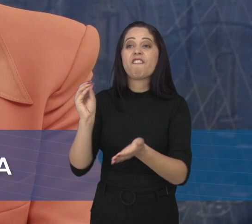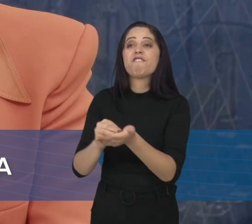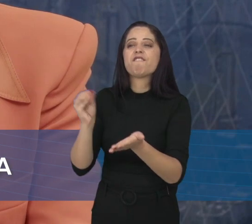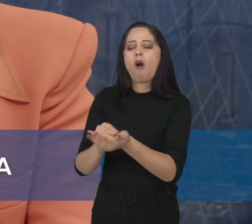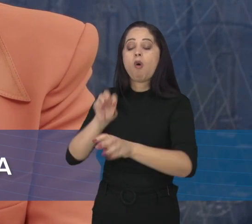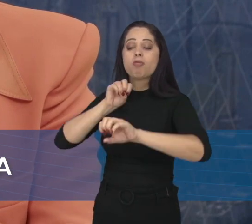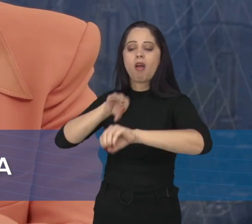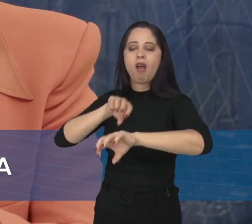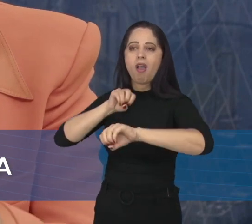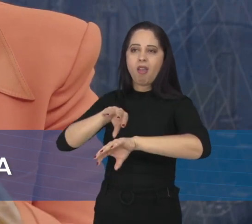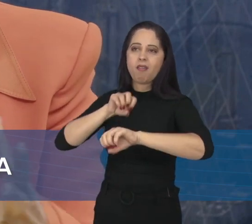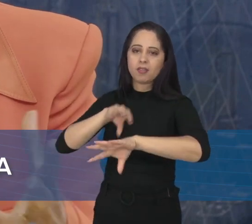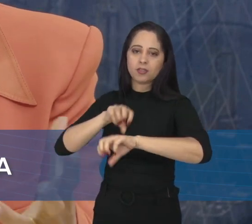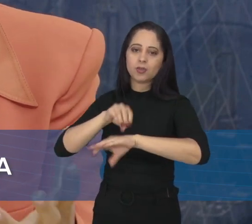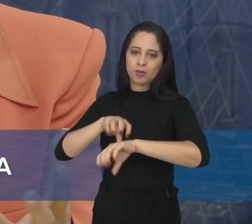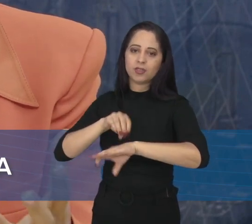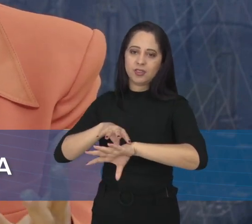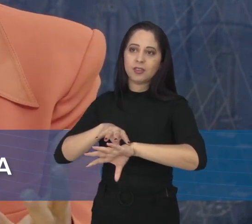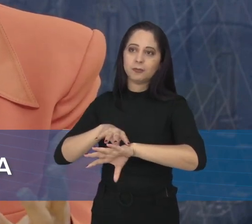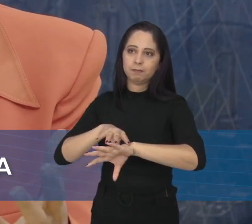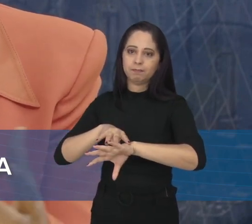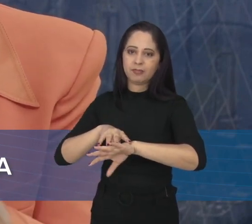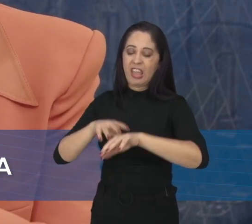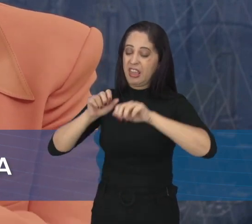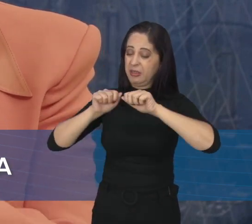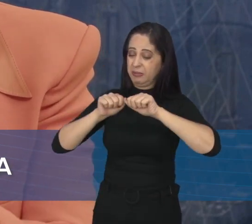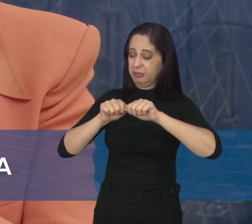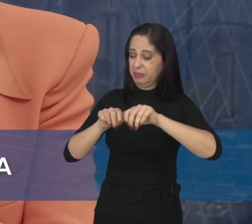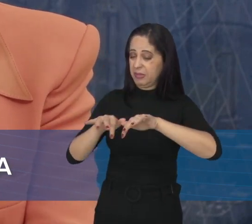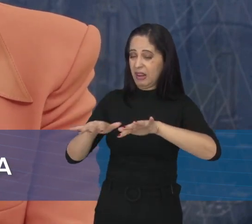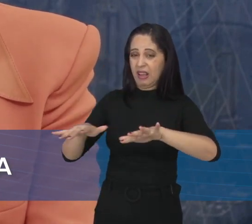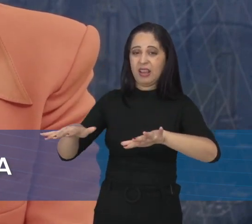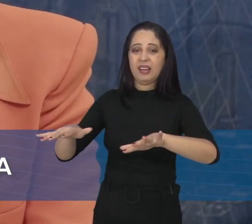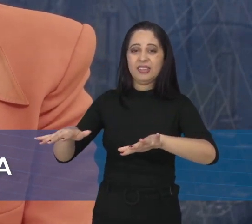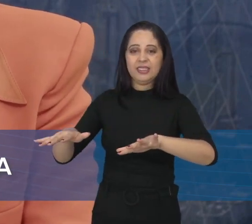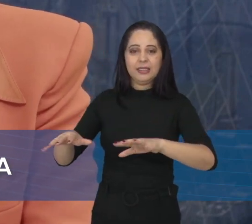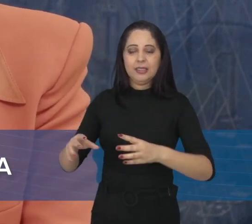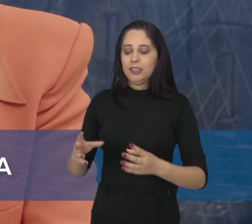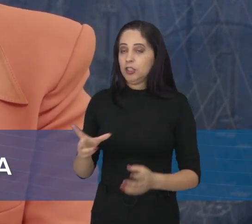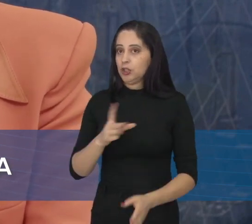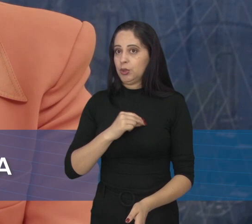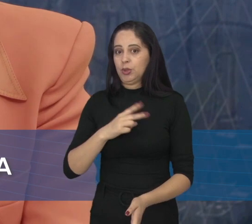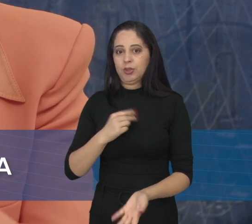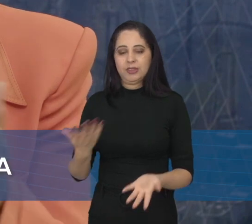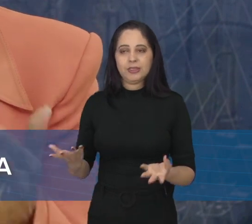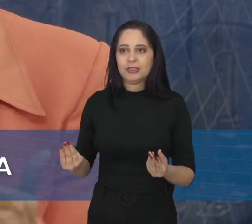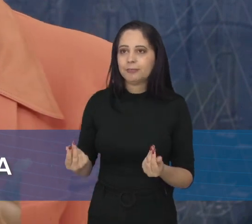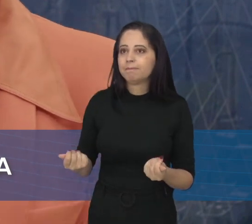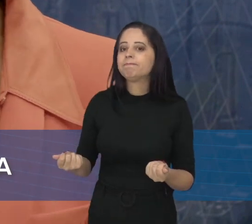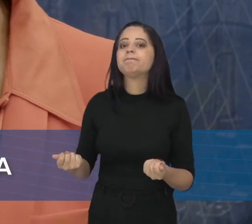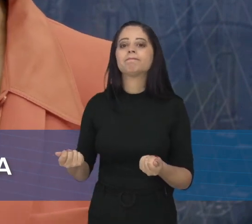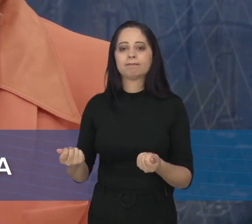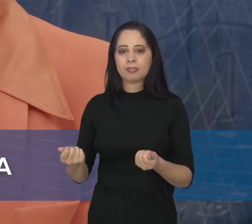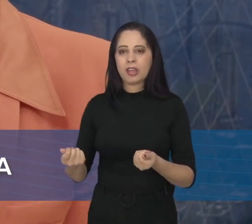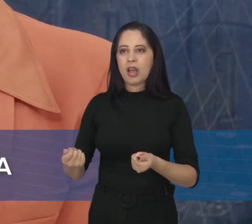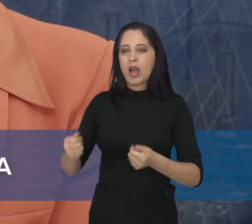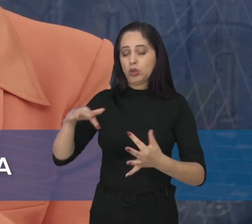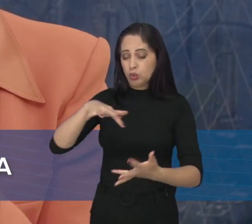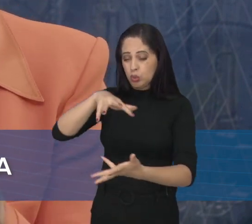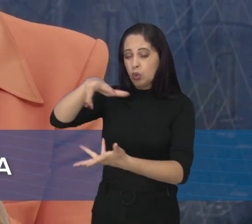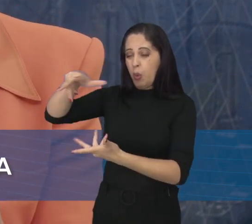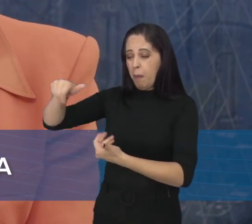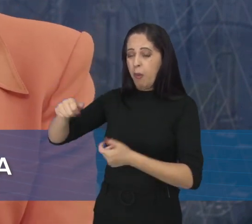dessa pessoa que se prolifera, né? Então, isso para mim é notável, andando por tantos lugares do